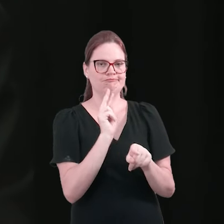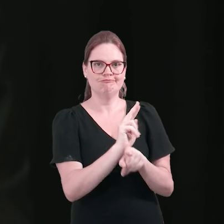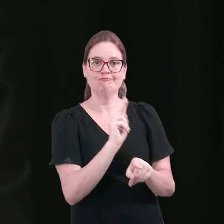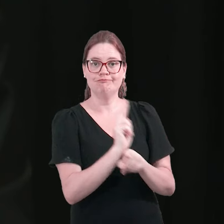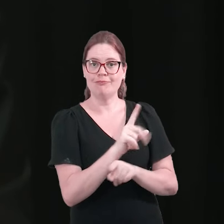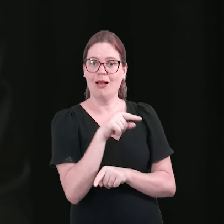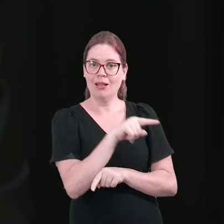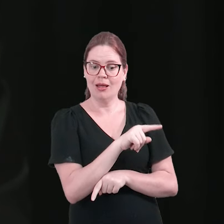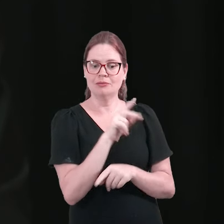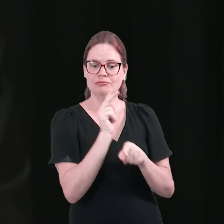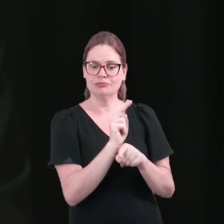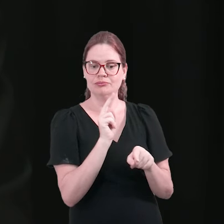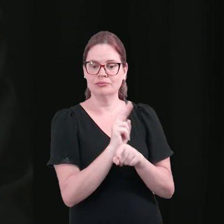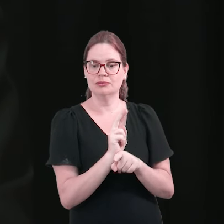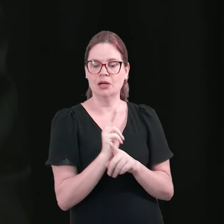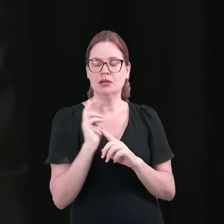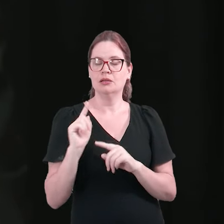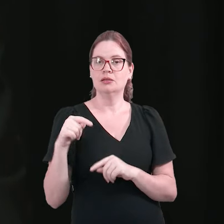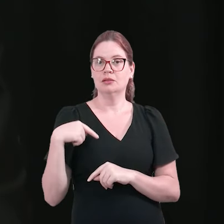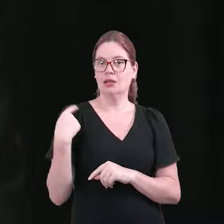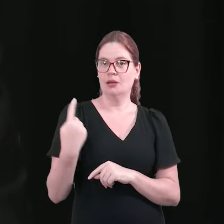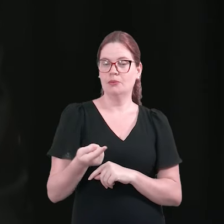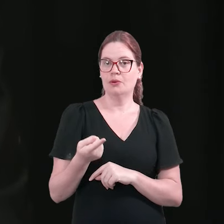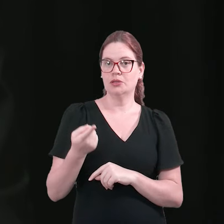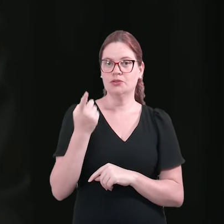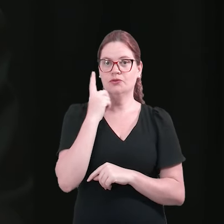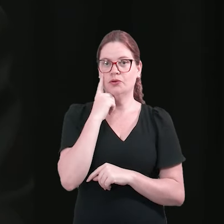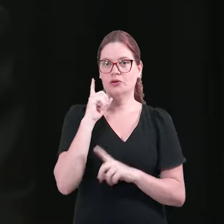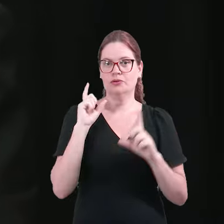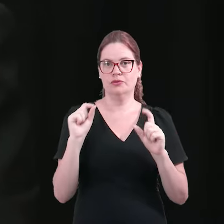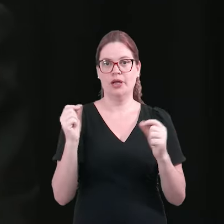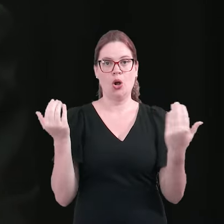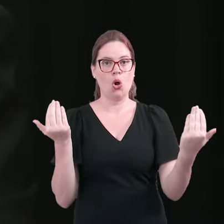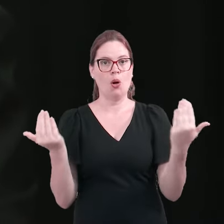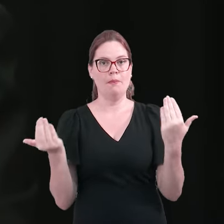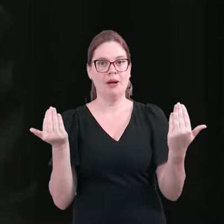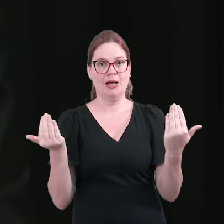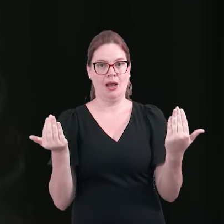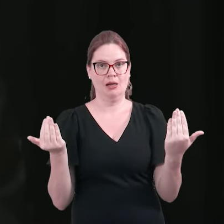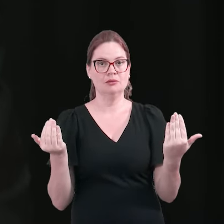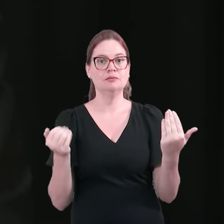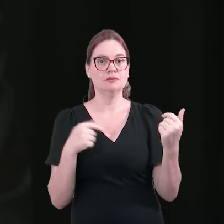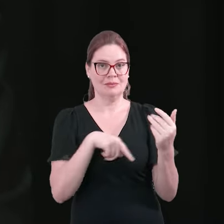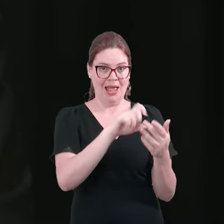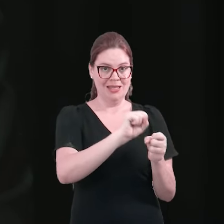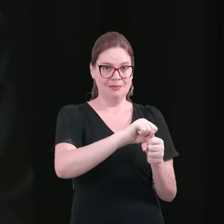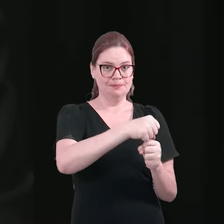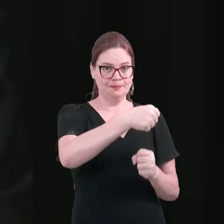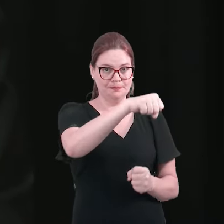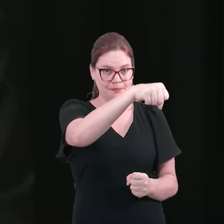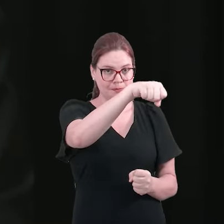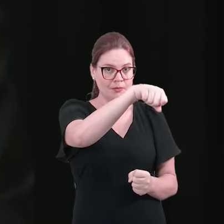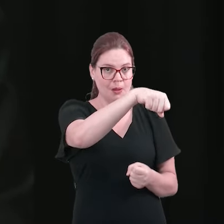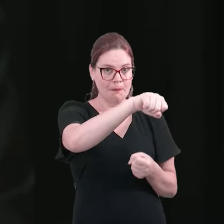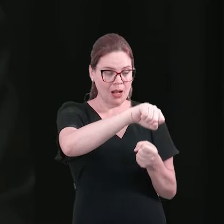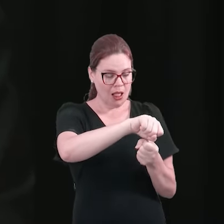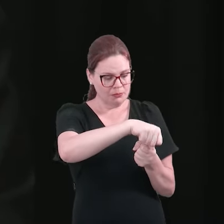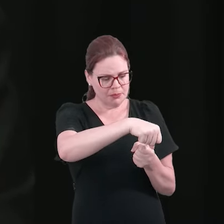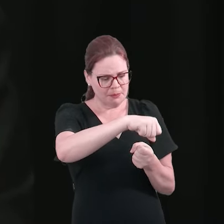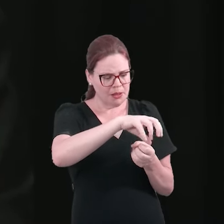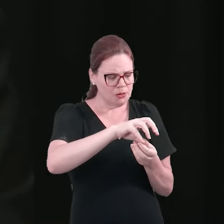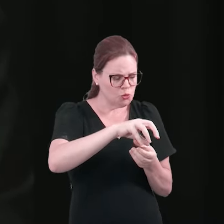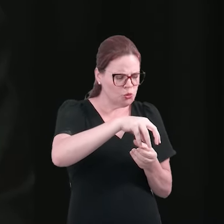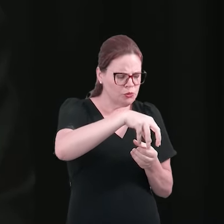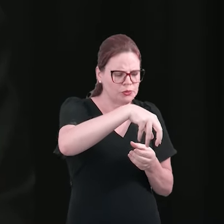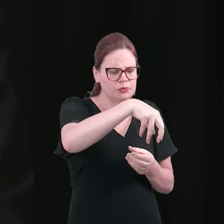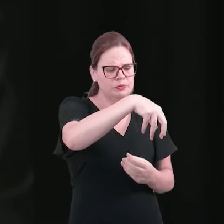totalmente preservados. E aí, quando foram fazer uma comparação, e é interessante que,